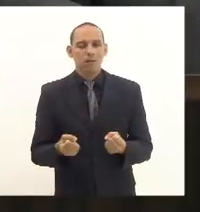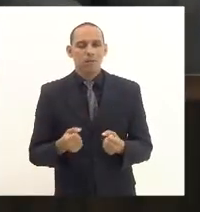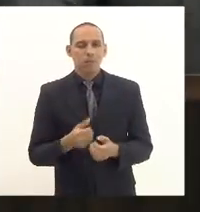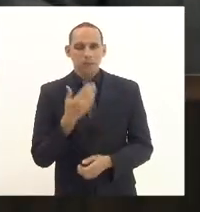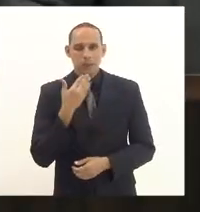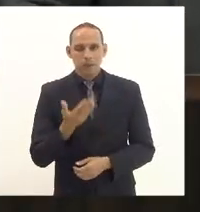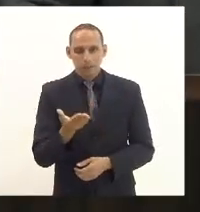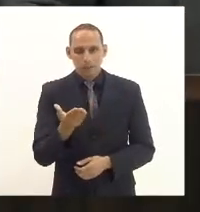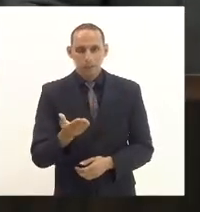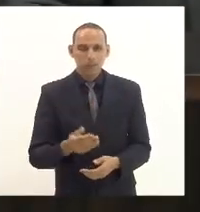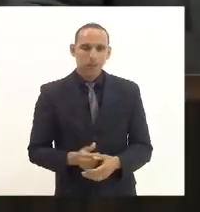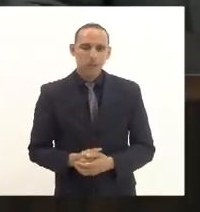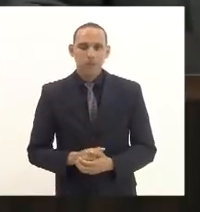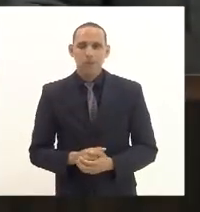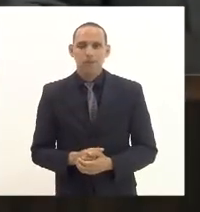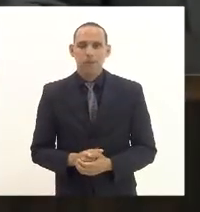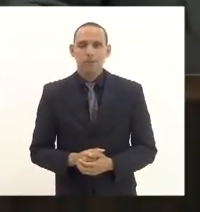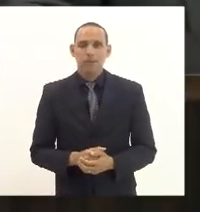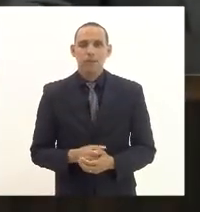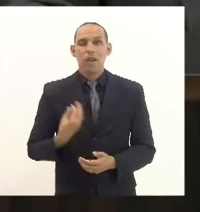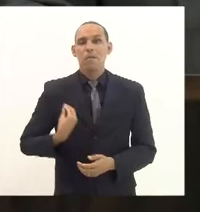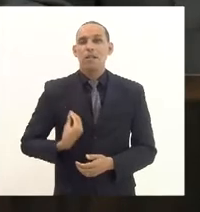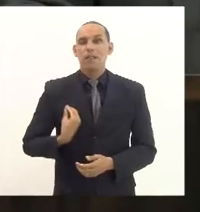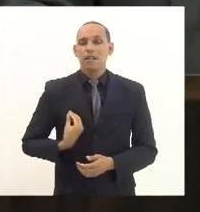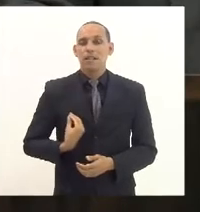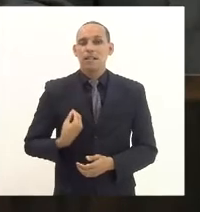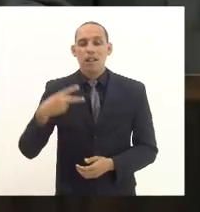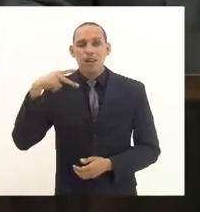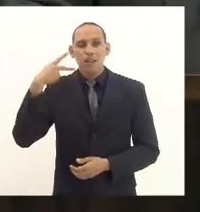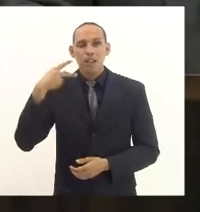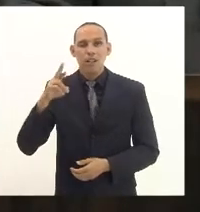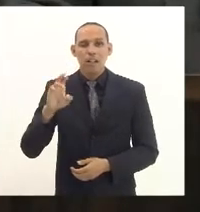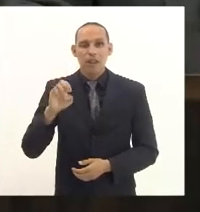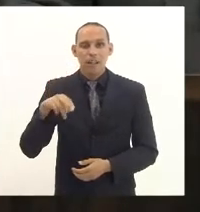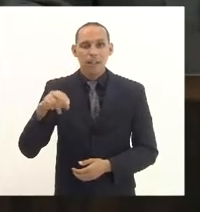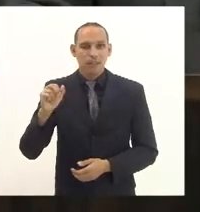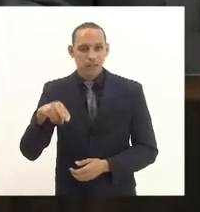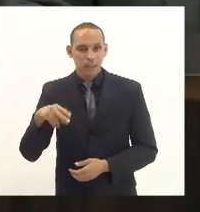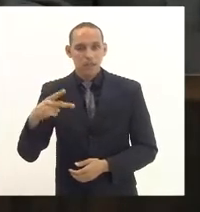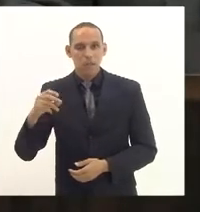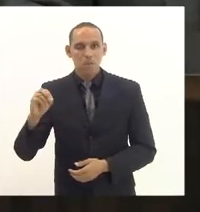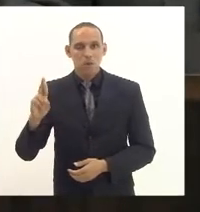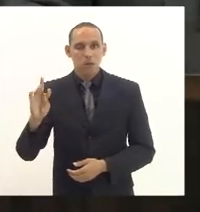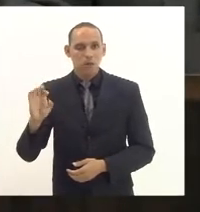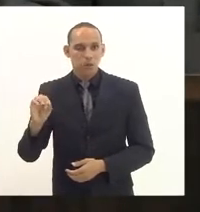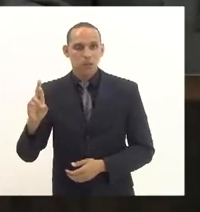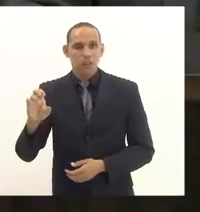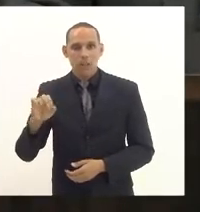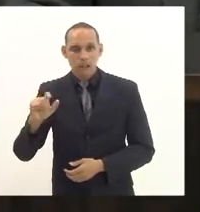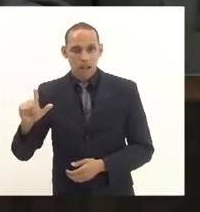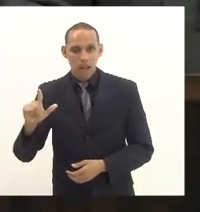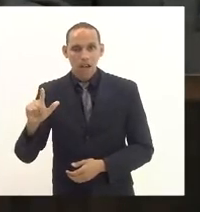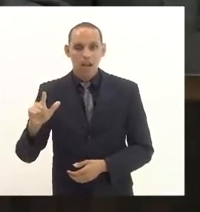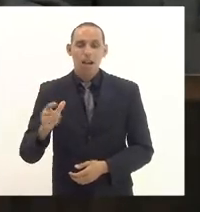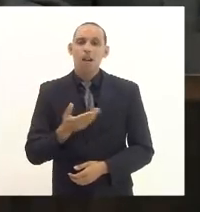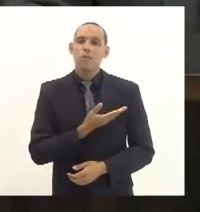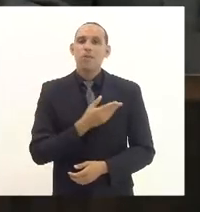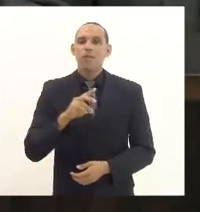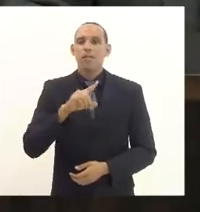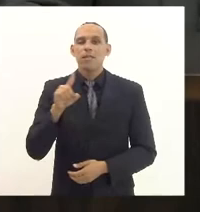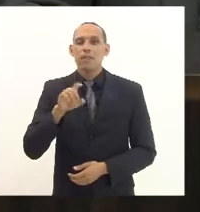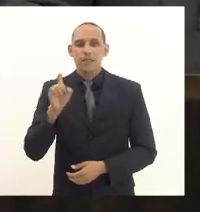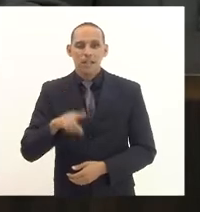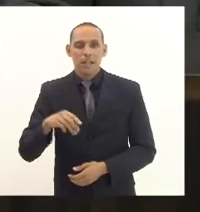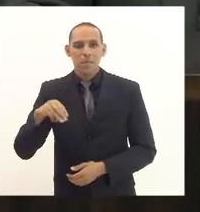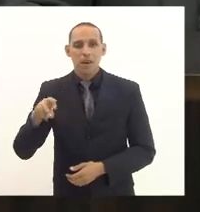defere o pedido de Vossa Excelência. Estão presentes aqui o vereador Renan de Porto Real, companheiro Zé Maria de Campos